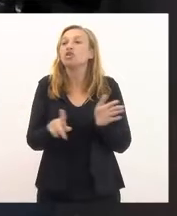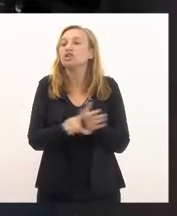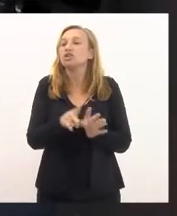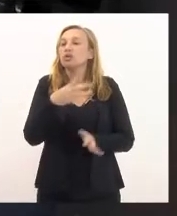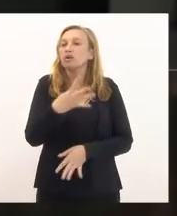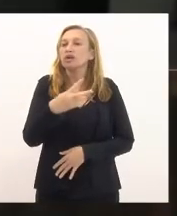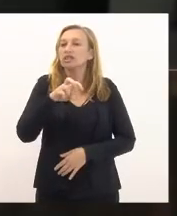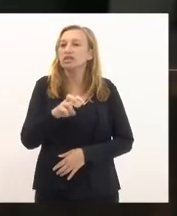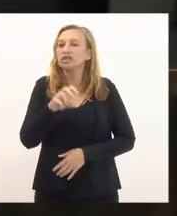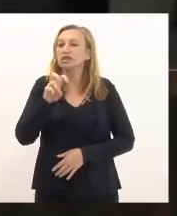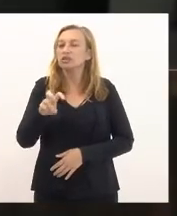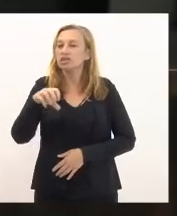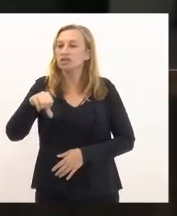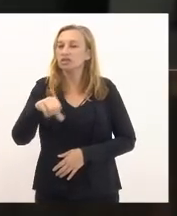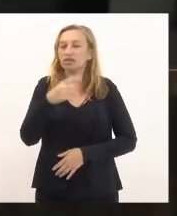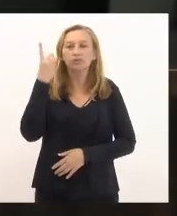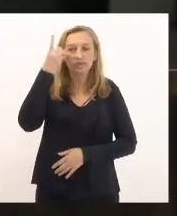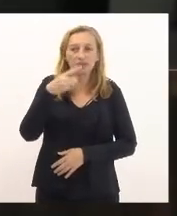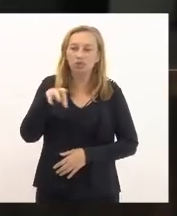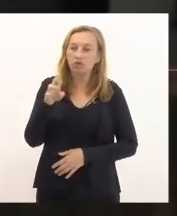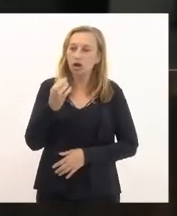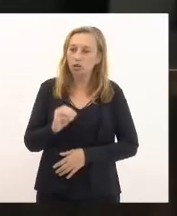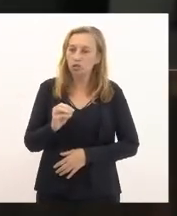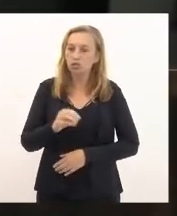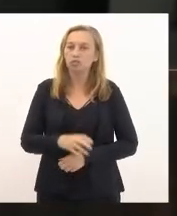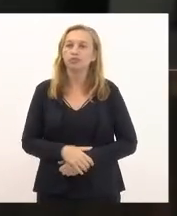lei 4559, do deputado Ronaldo Anquieta.